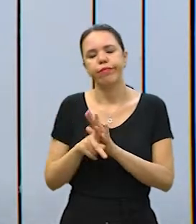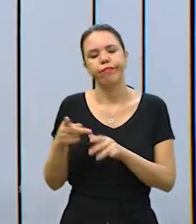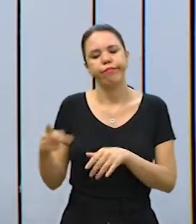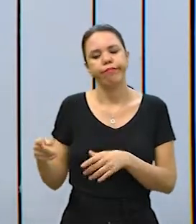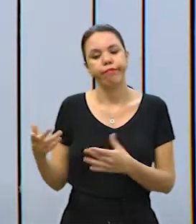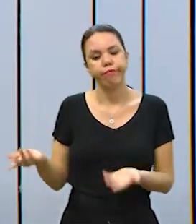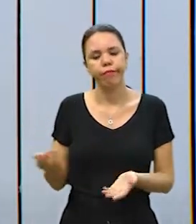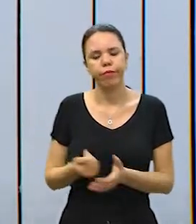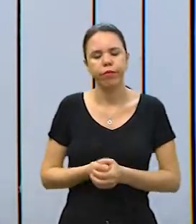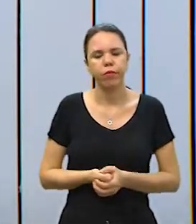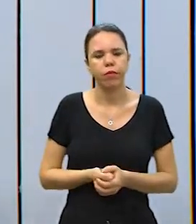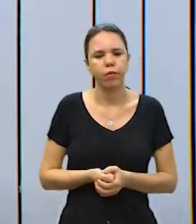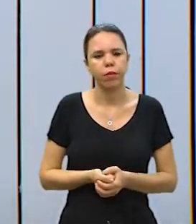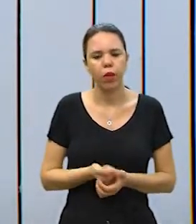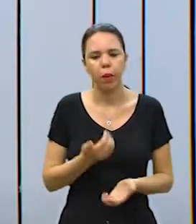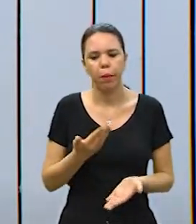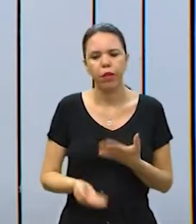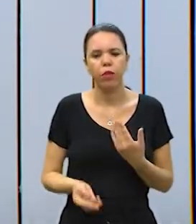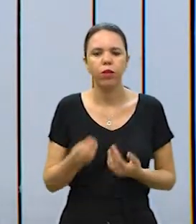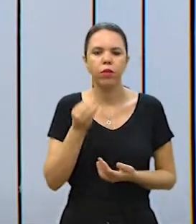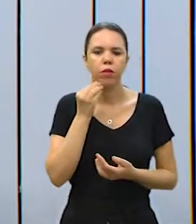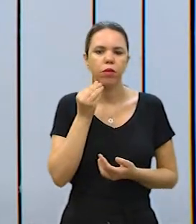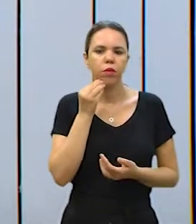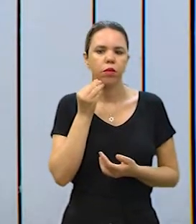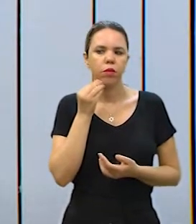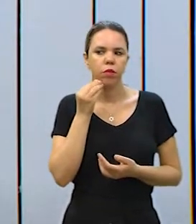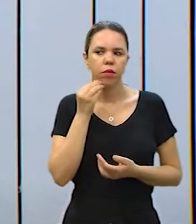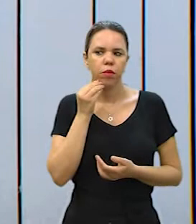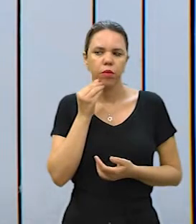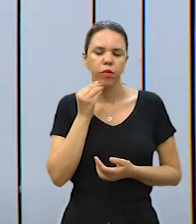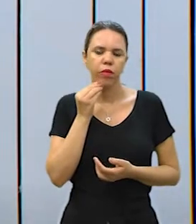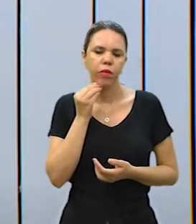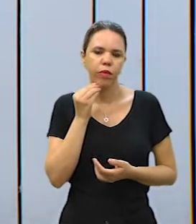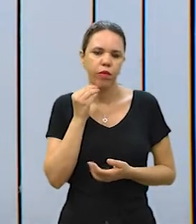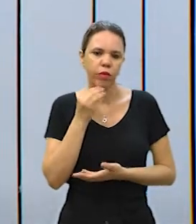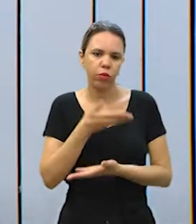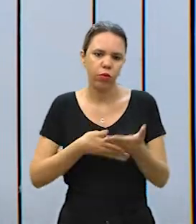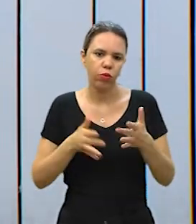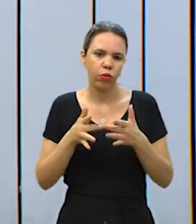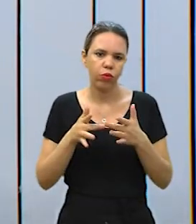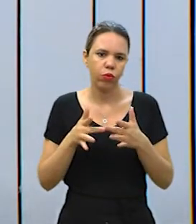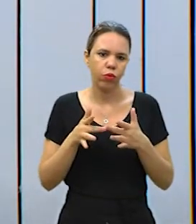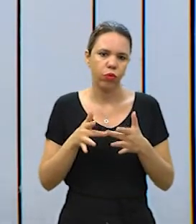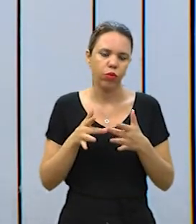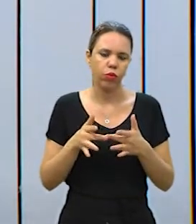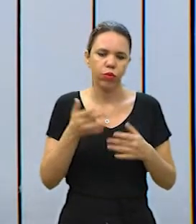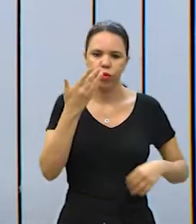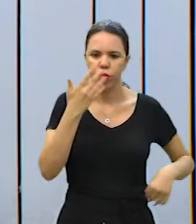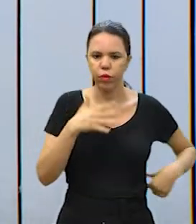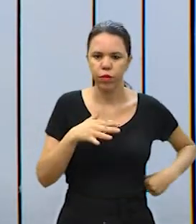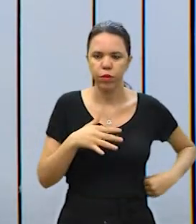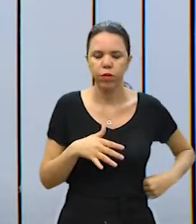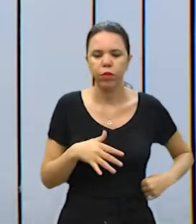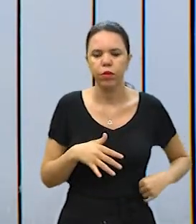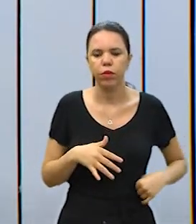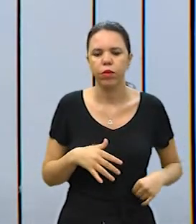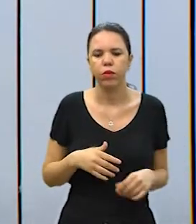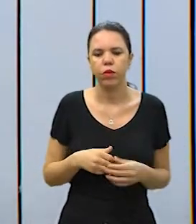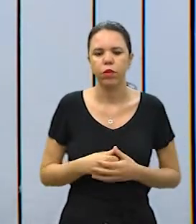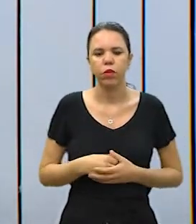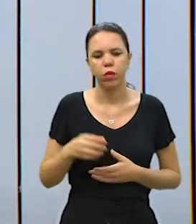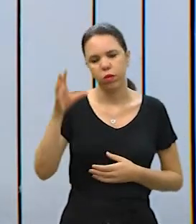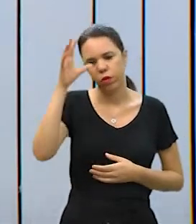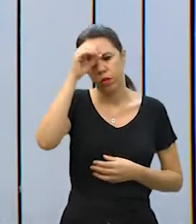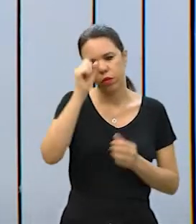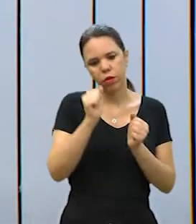especializada. Ela perdeu a oportunidade de socializar com as outras crianças ali e das outras